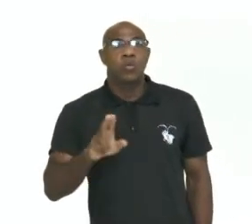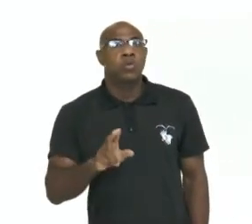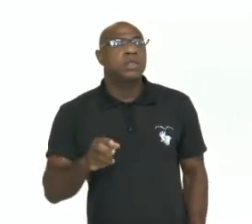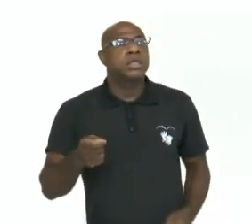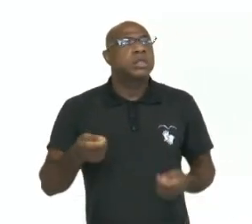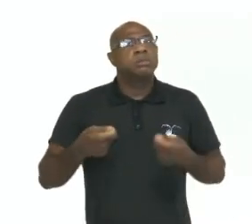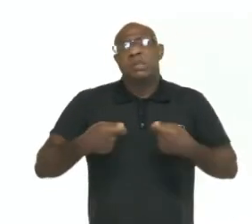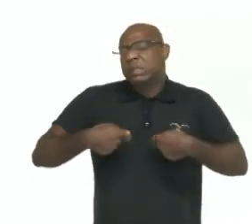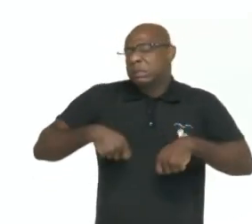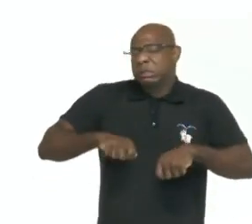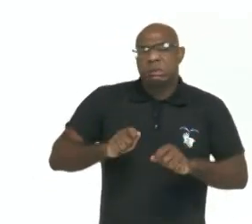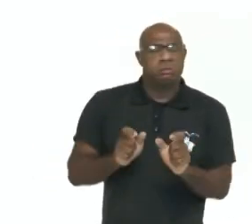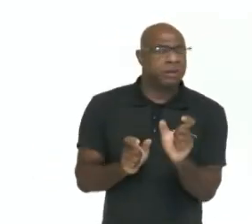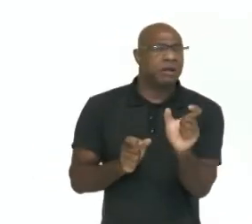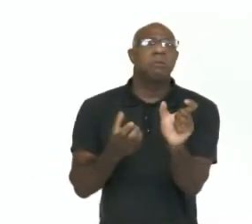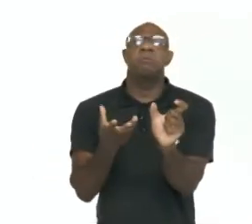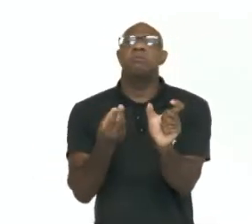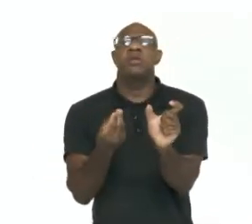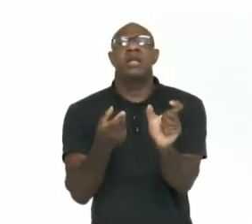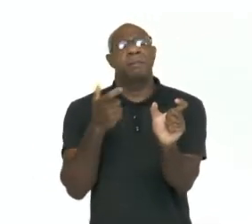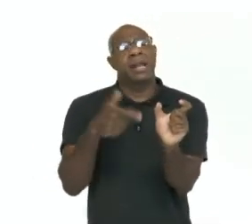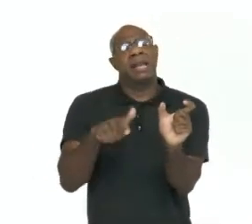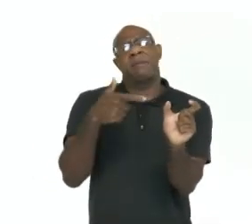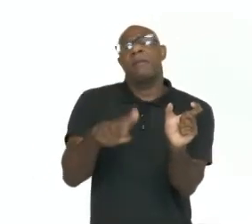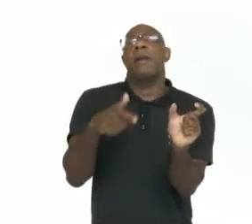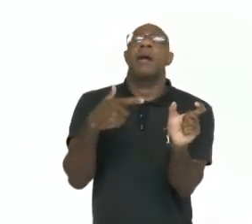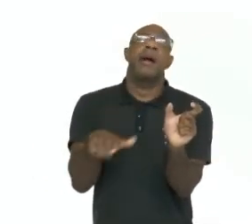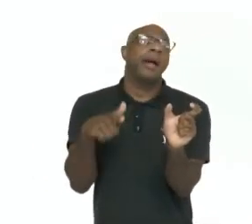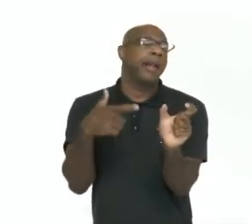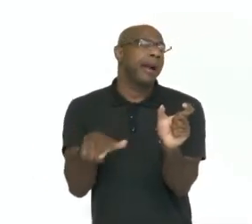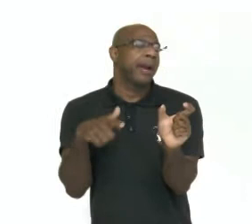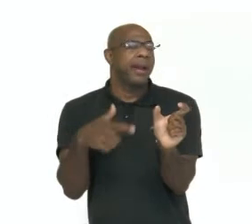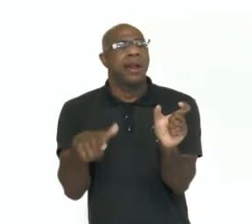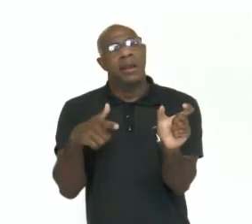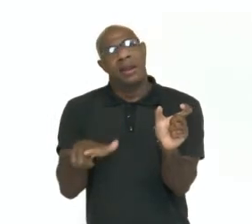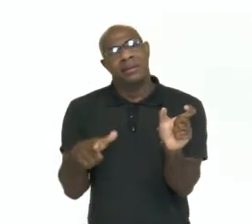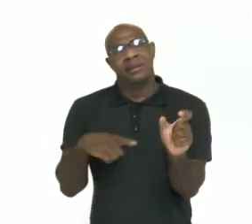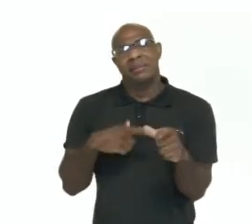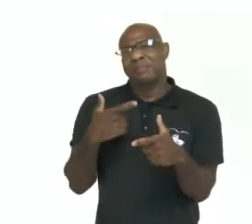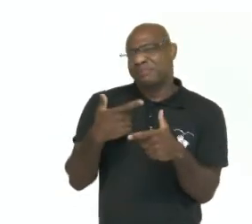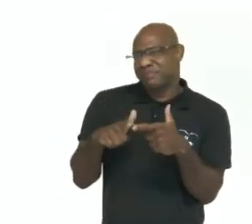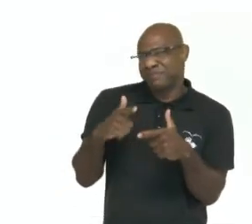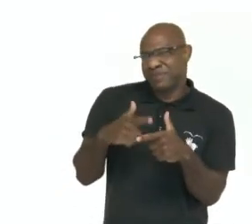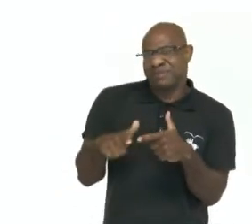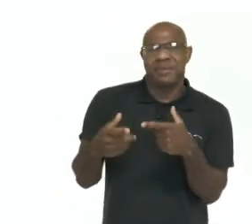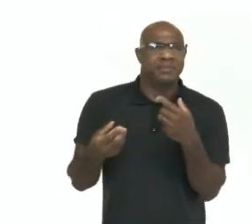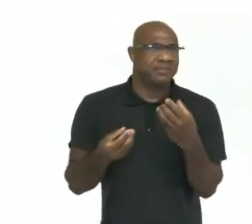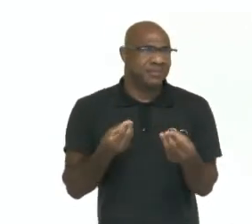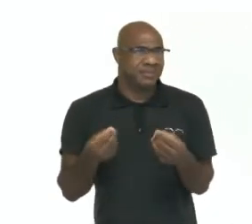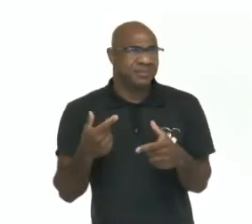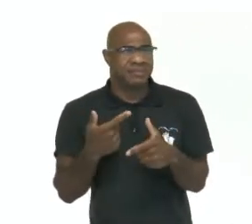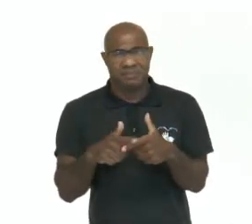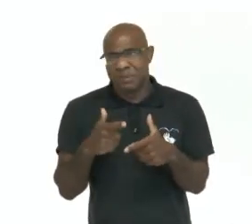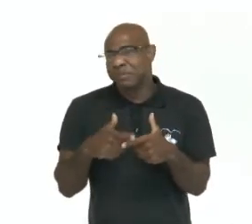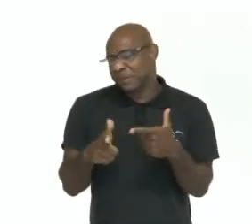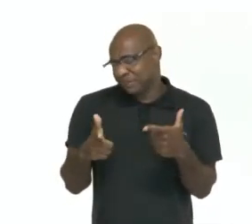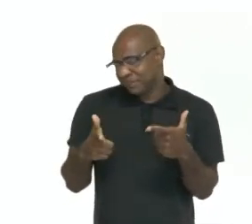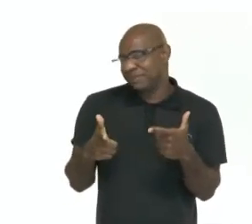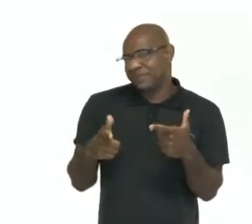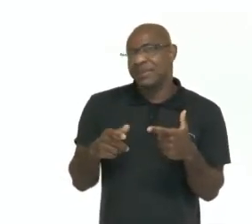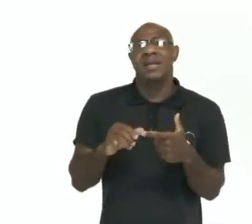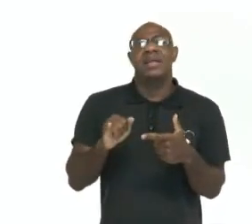desnecessário de palavras, muitas palavras repetindo, além de dar um problema pode ocasionar um problema de coerência, há um problema